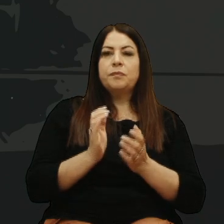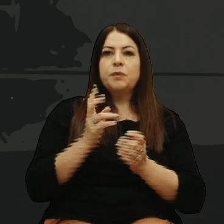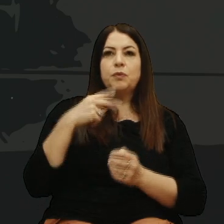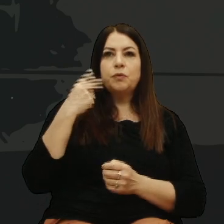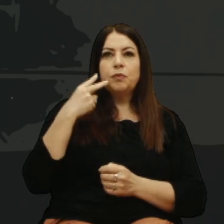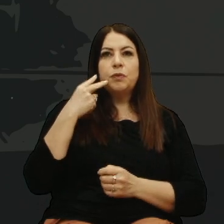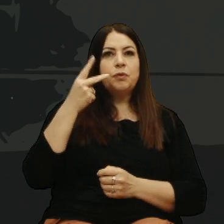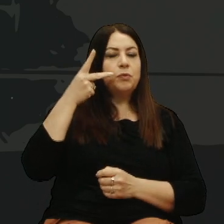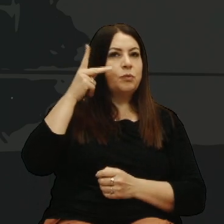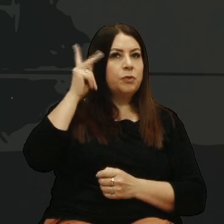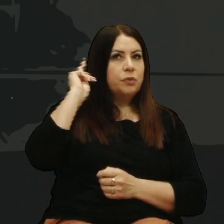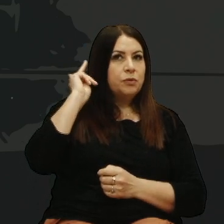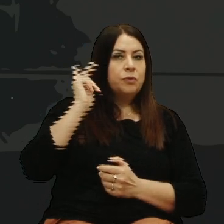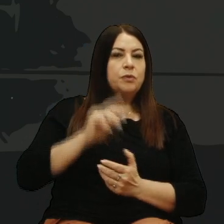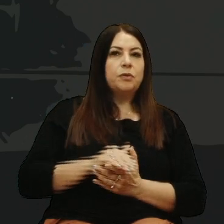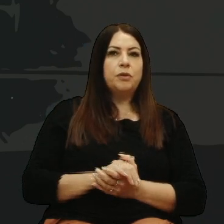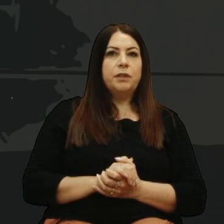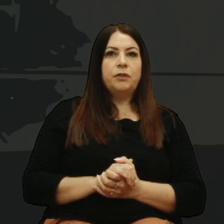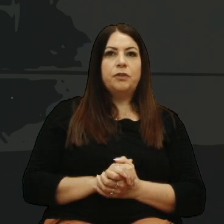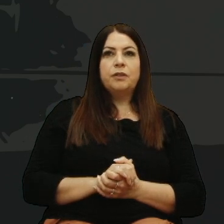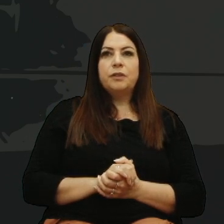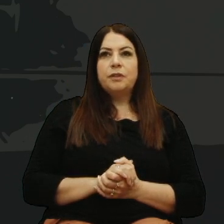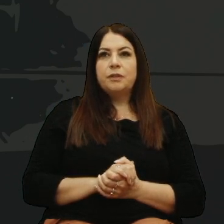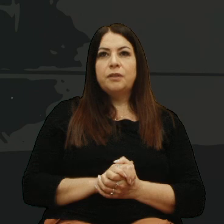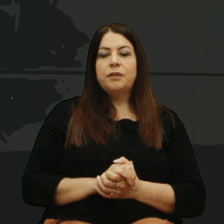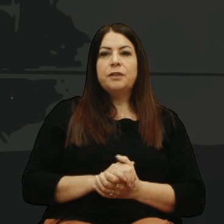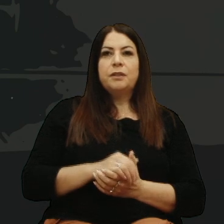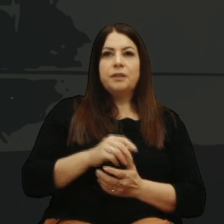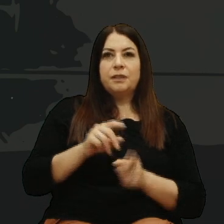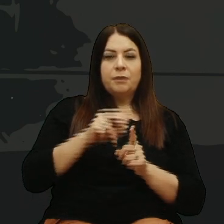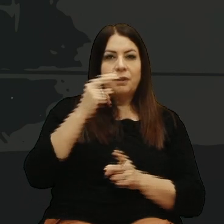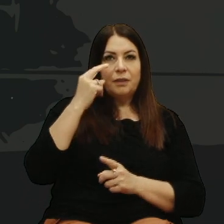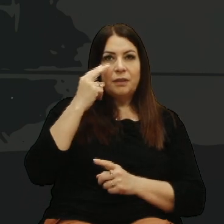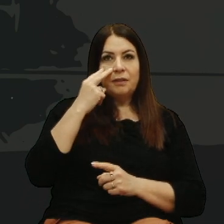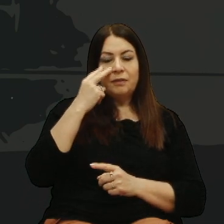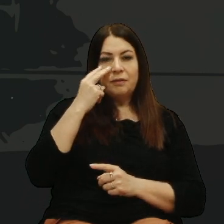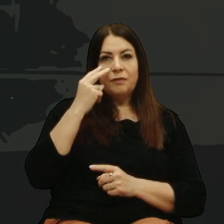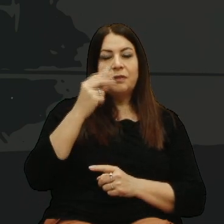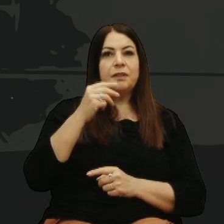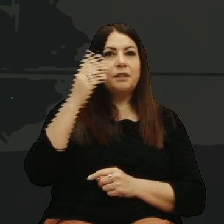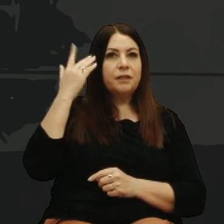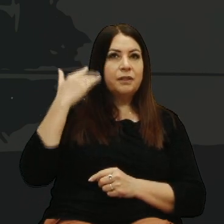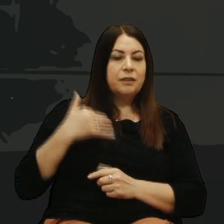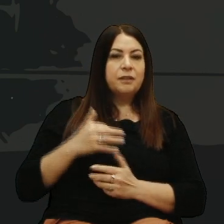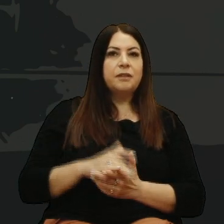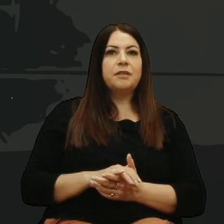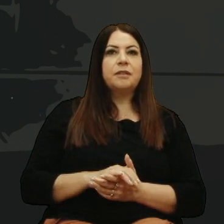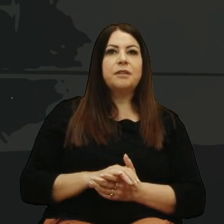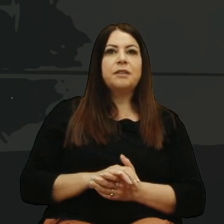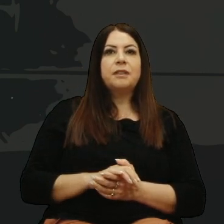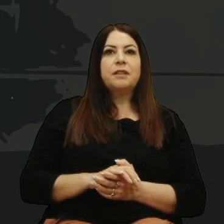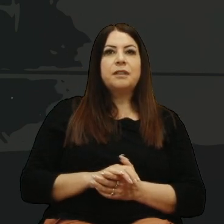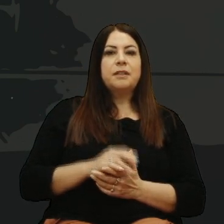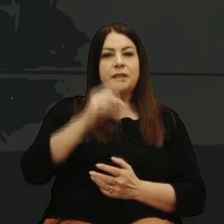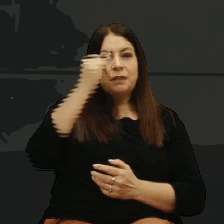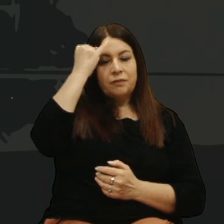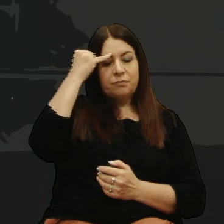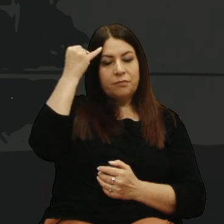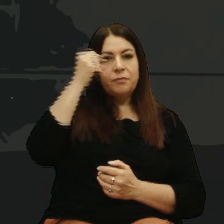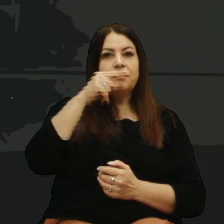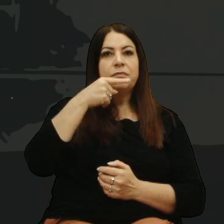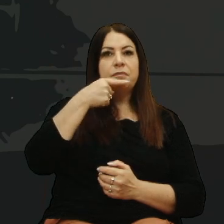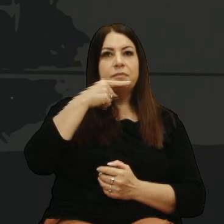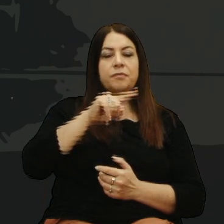aqui o Iago Morandi, vereador Fantinel, vereadora Dene Mello, vereador D'Ambrós, vereador